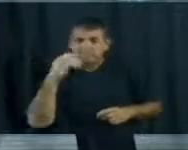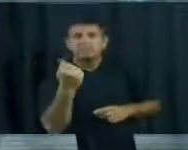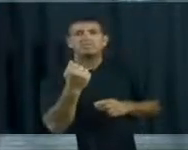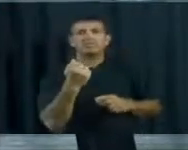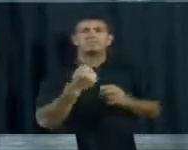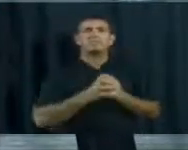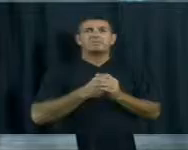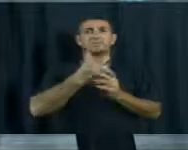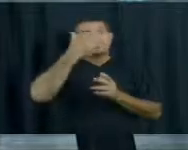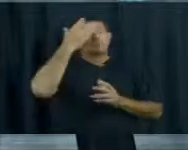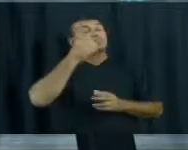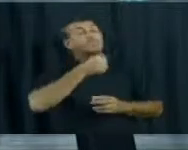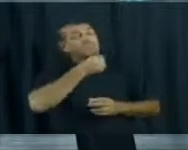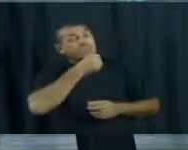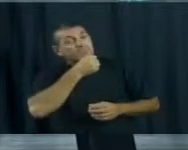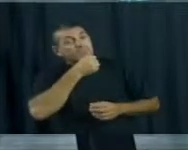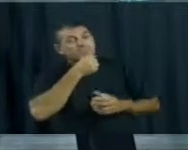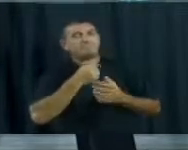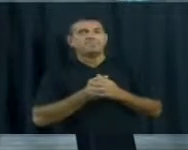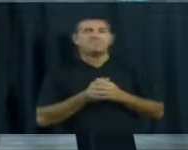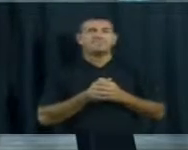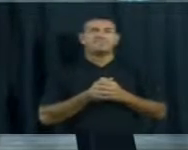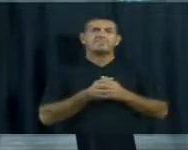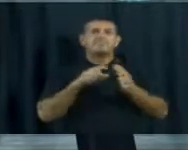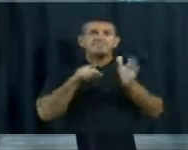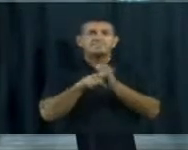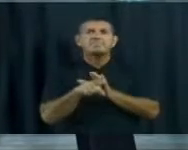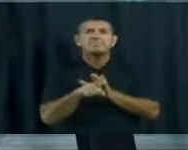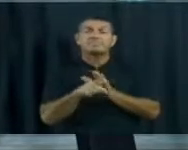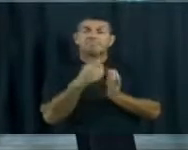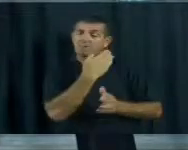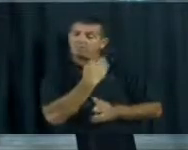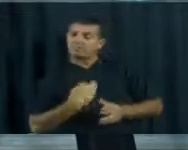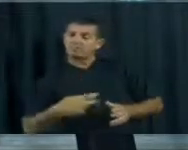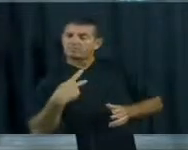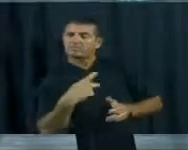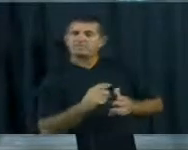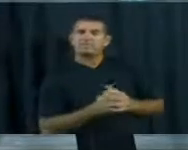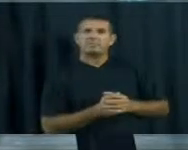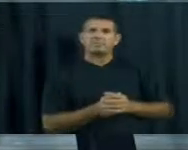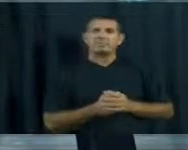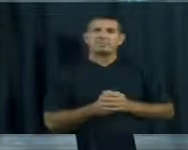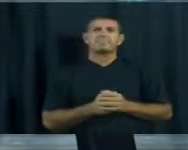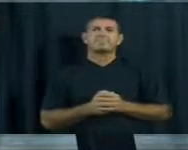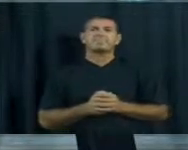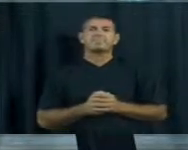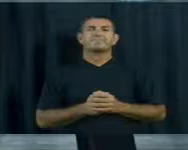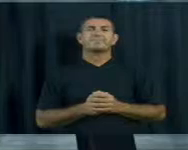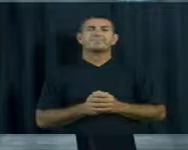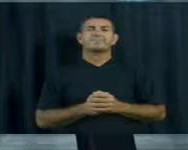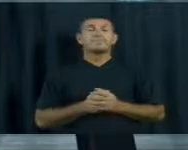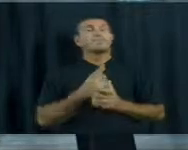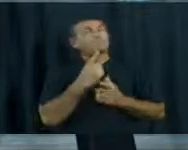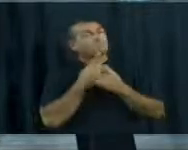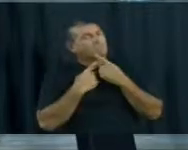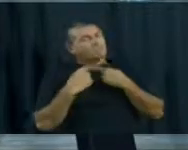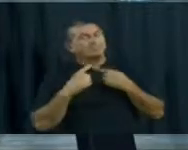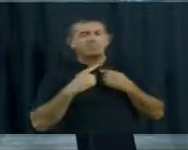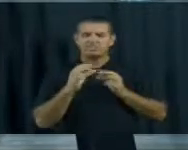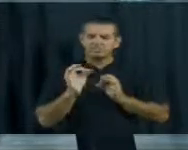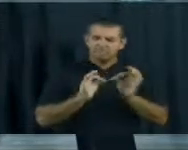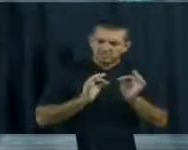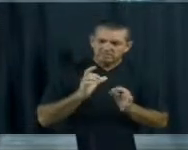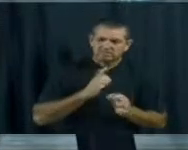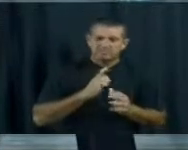reduzida, que é o idoso. Uhum. Eu queria te perguntar, no seu governo, o senhor tem interesse, o senhor tem desejo, o senhor tem um